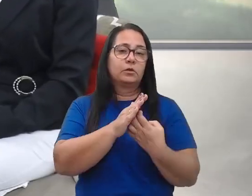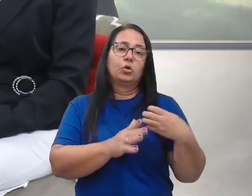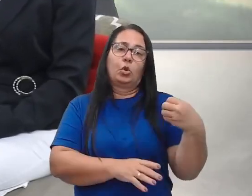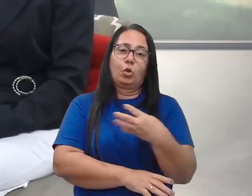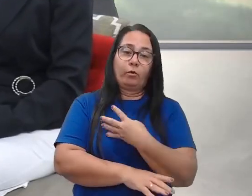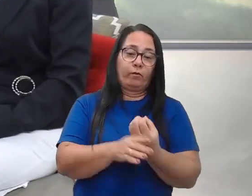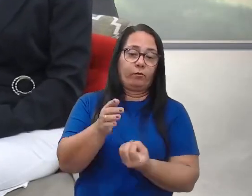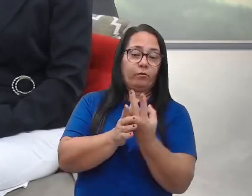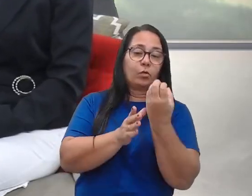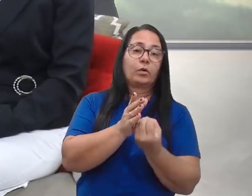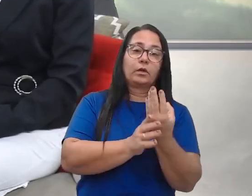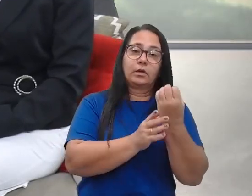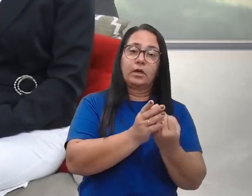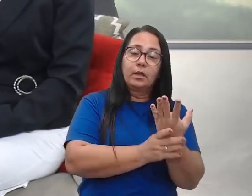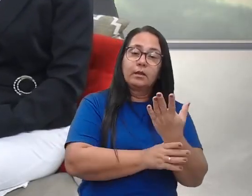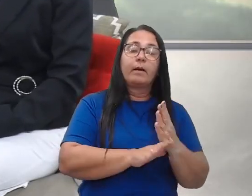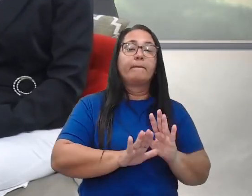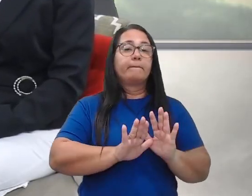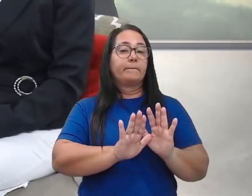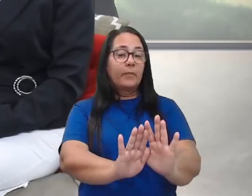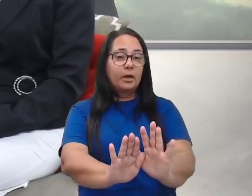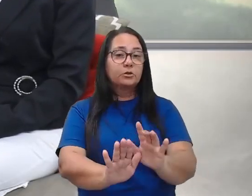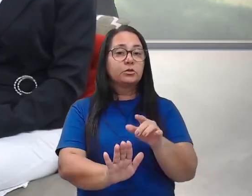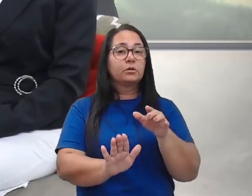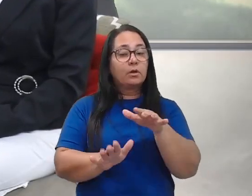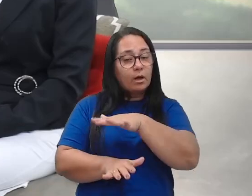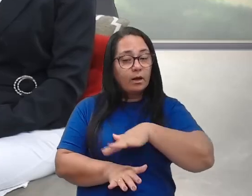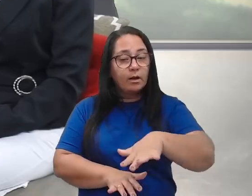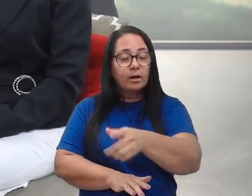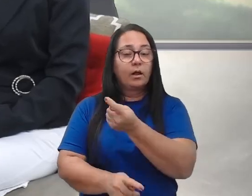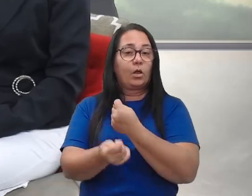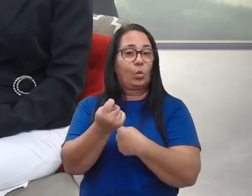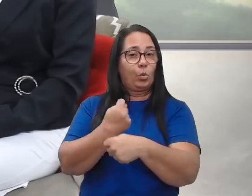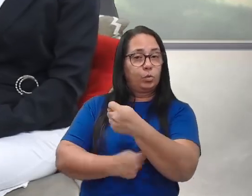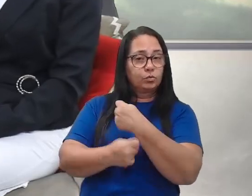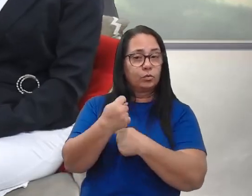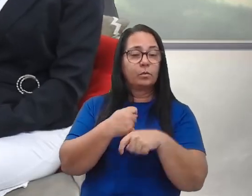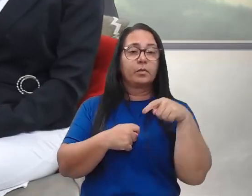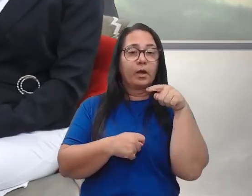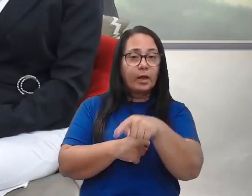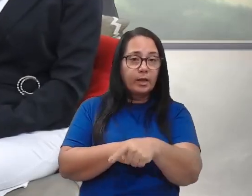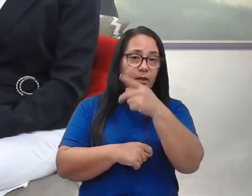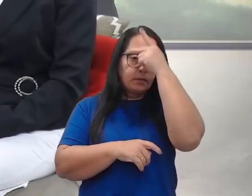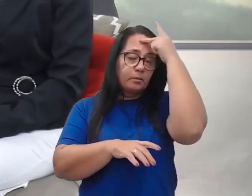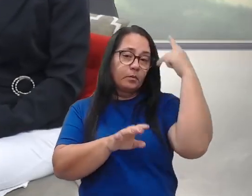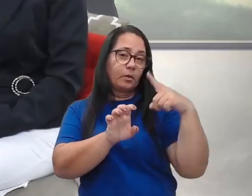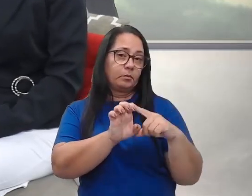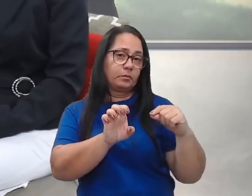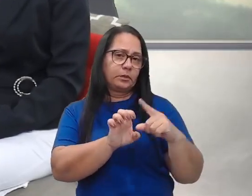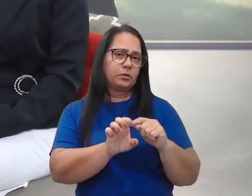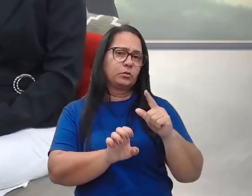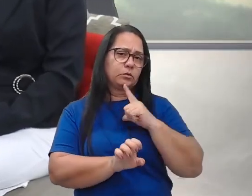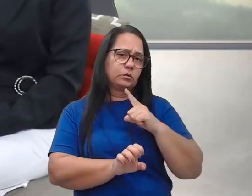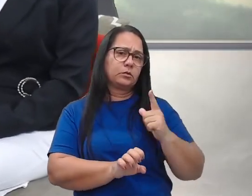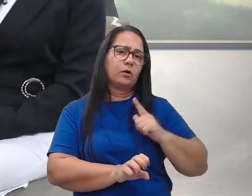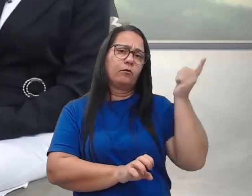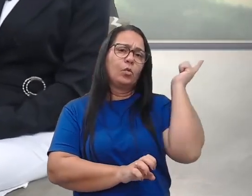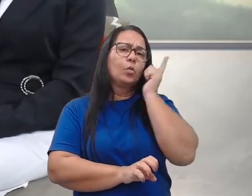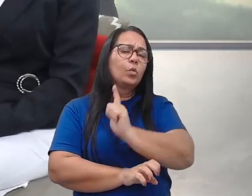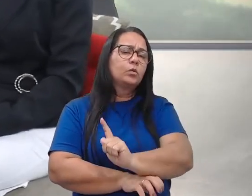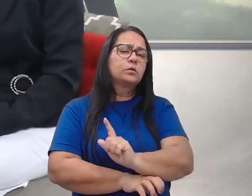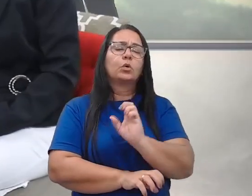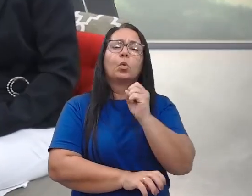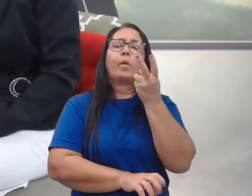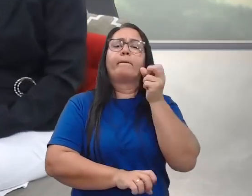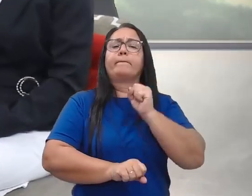mas para a economia, esse empreendedor, ele teve êxito, ele poderá ter êxito, a gente fica estagnado ali meio que